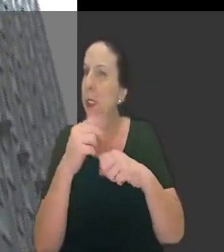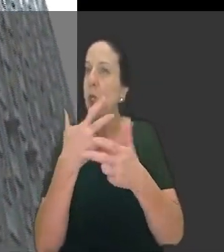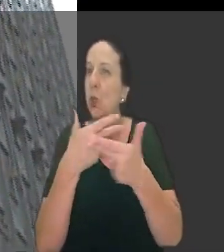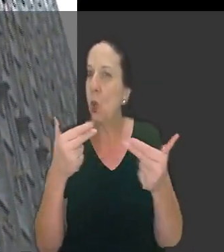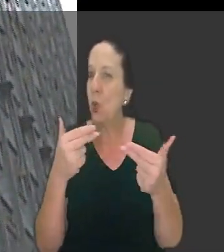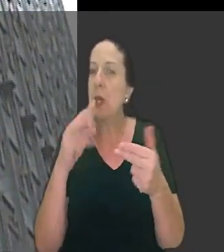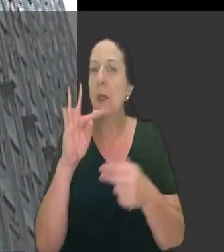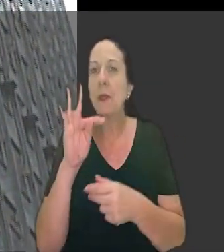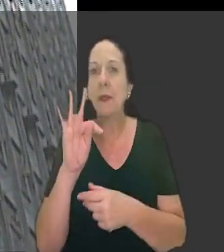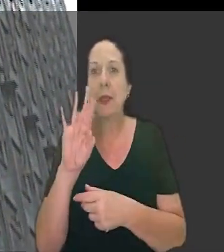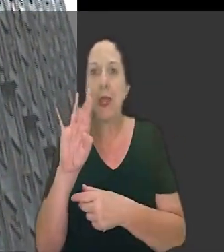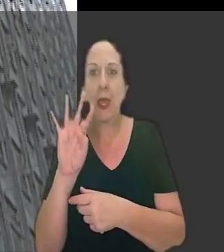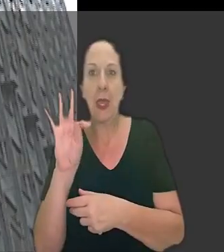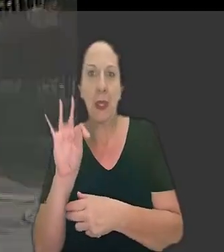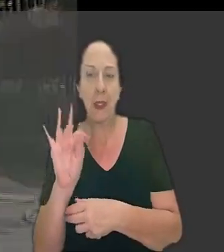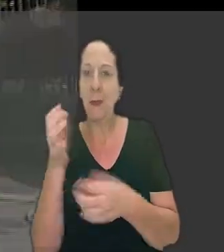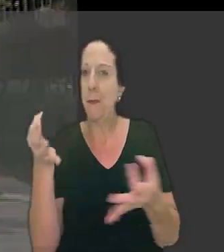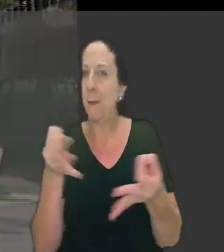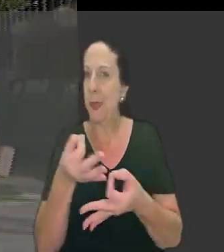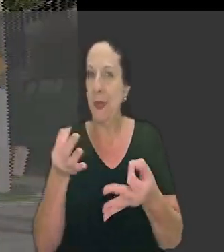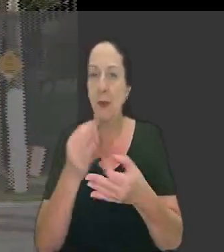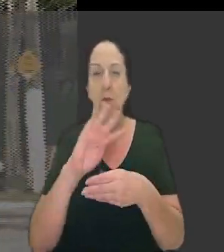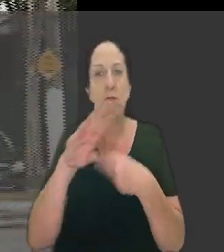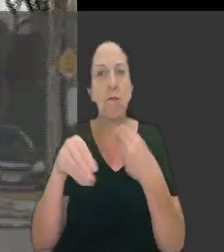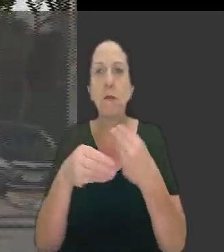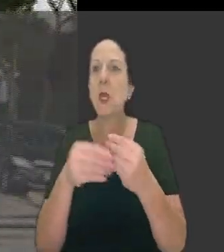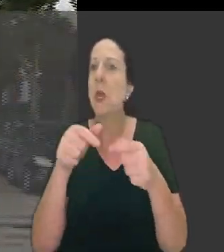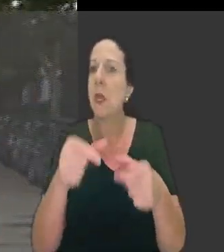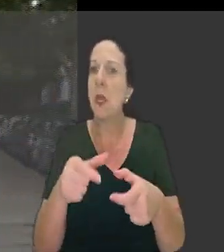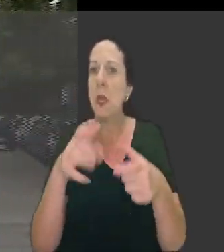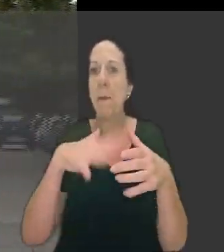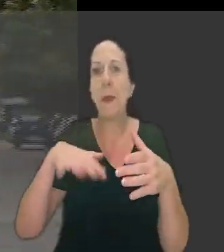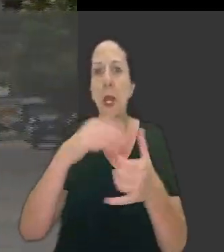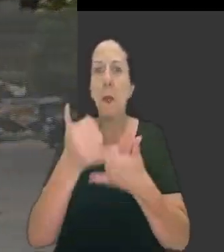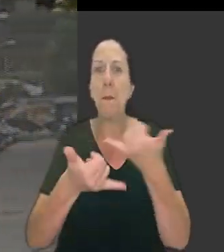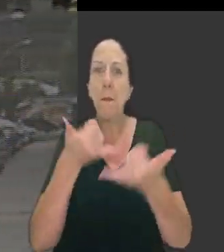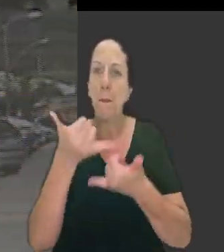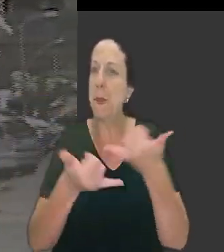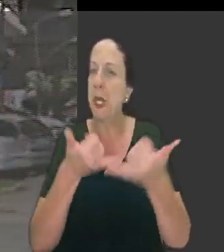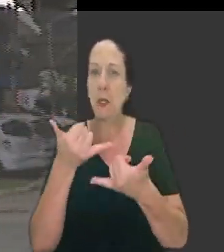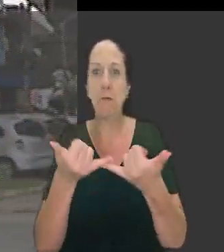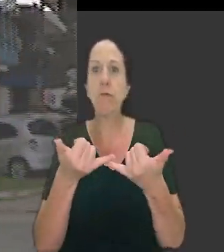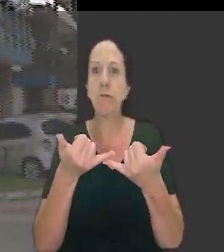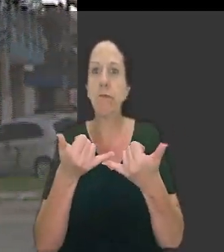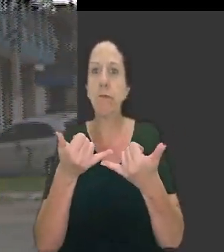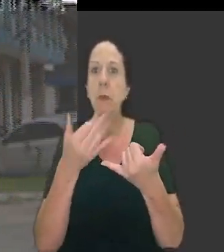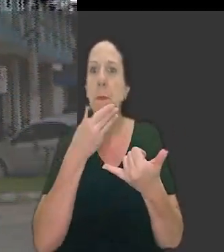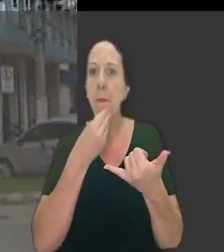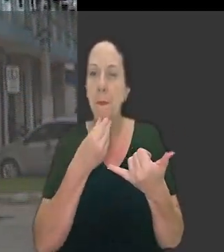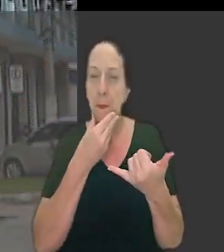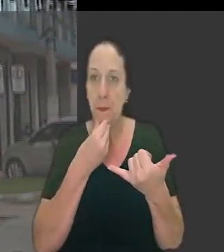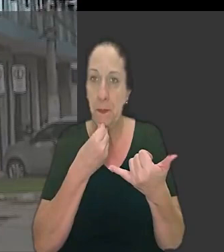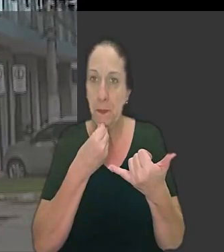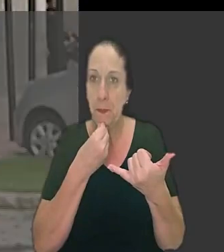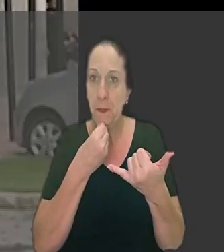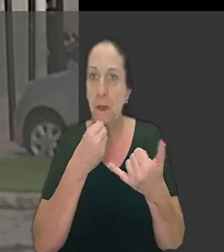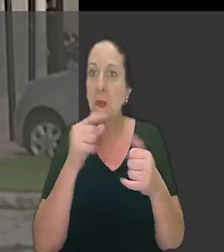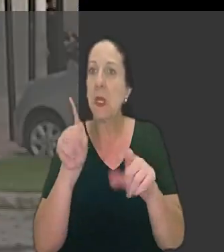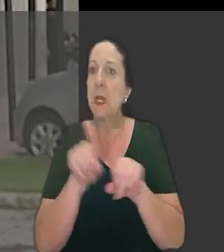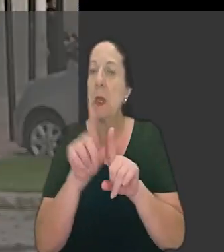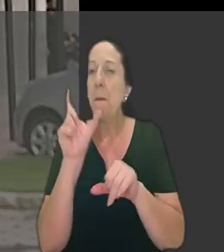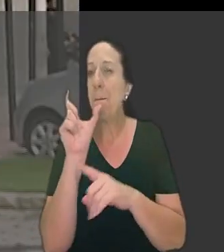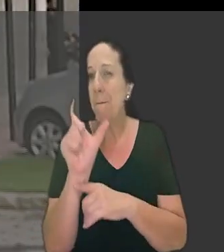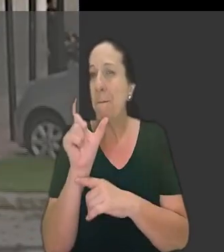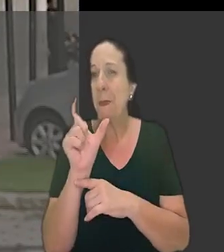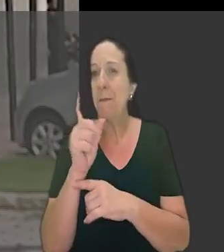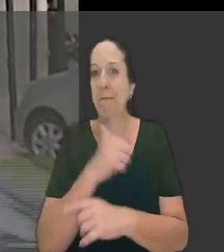com expressões, segundo o TRT, perfeitamente inseridas em um ambiente de brincadeiras tipicamente masculinas, inclusive